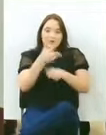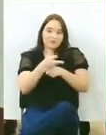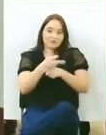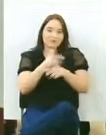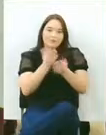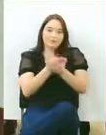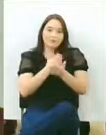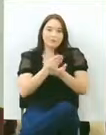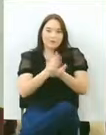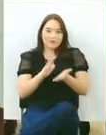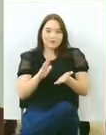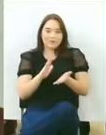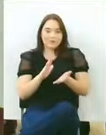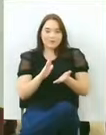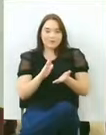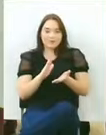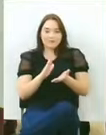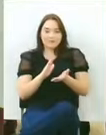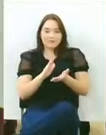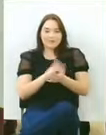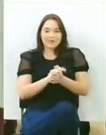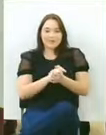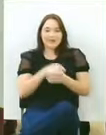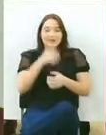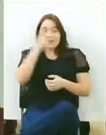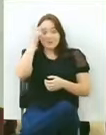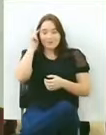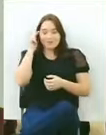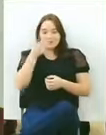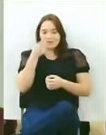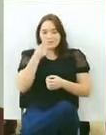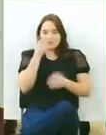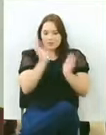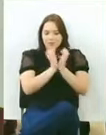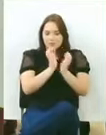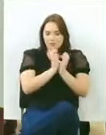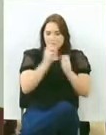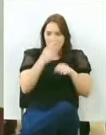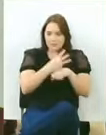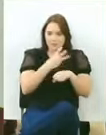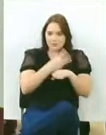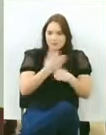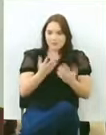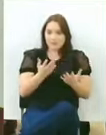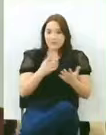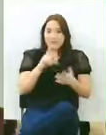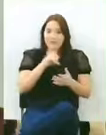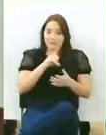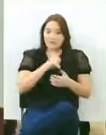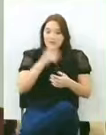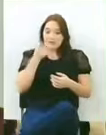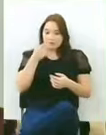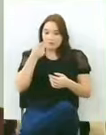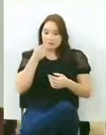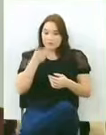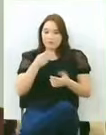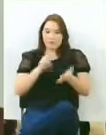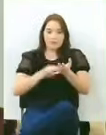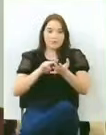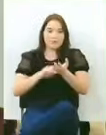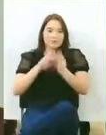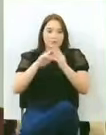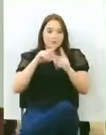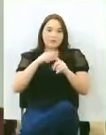E aí o vídeo acaba. E aí alguém comentou num dos grupos de WhatsApp, e ainda chamam os membros da igreja